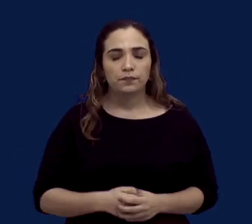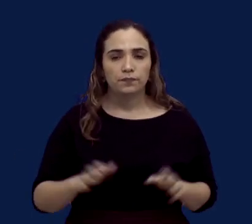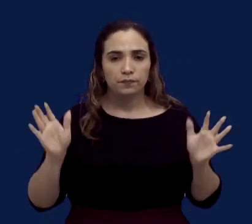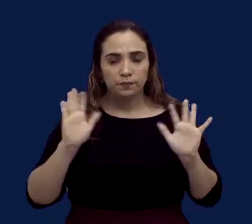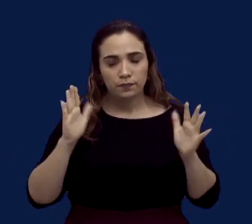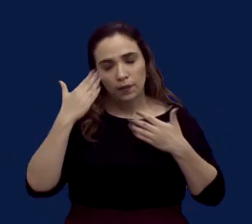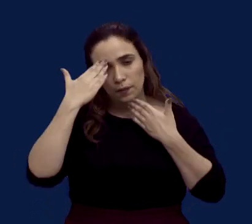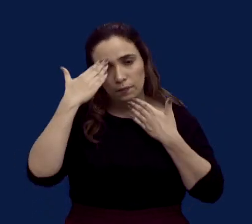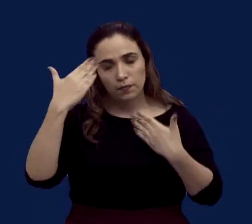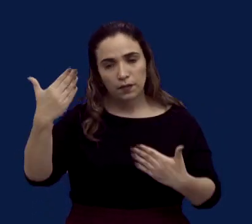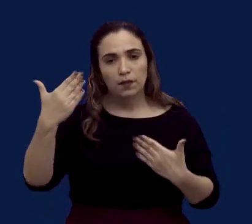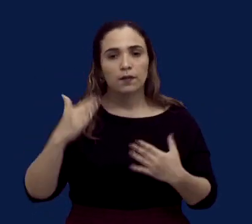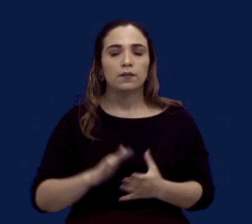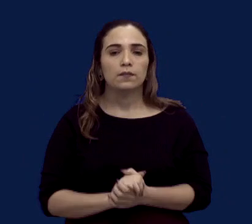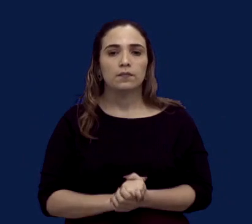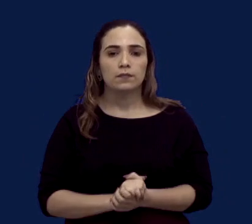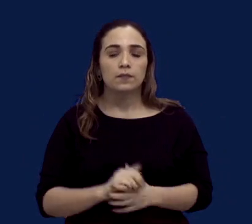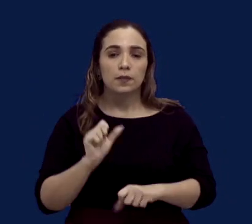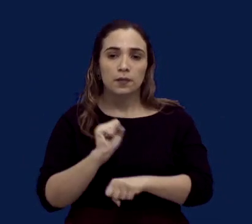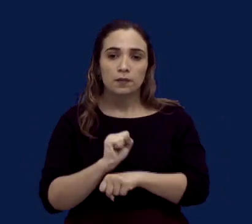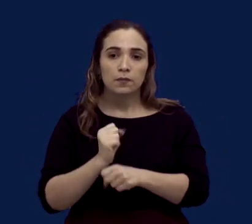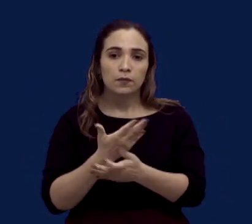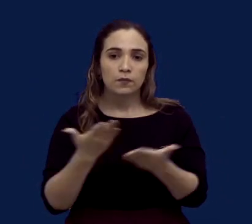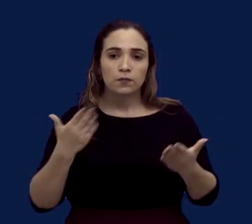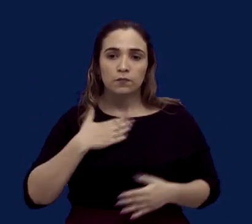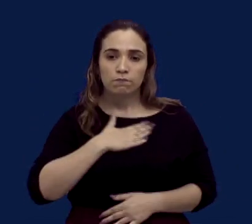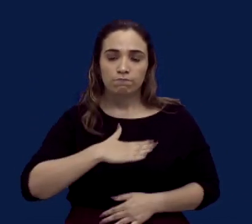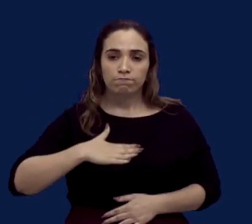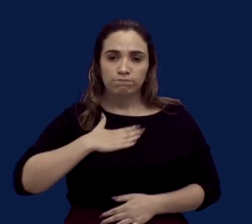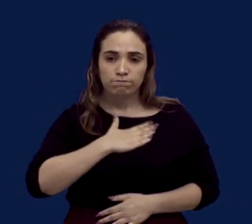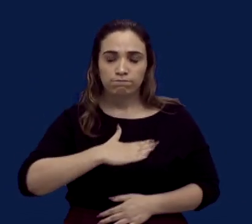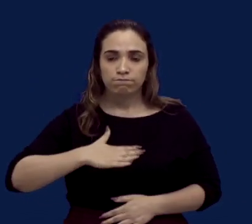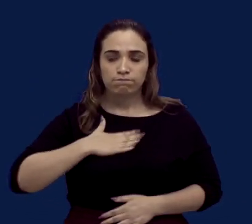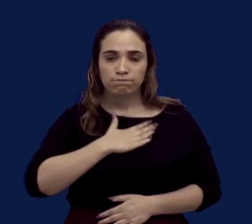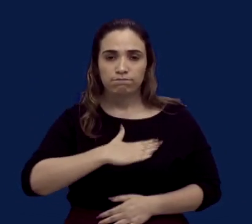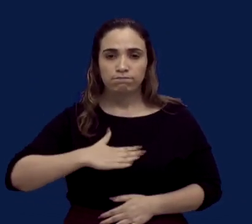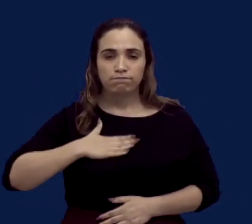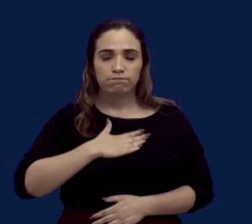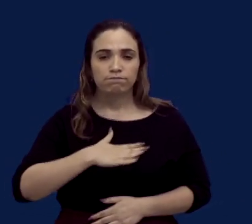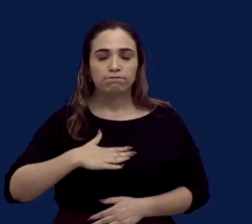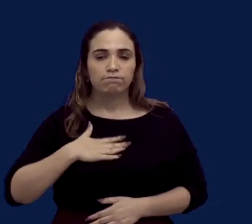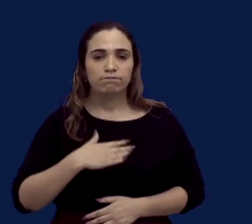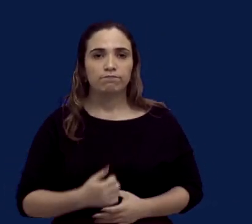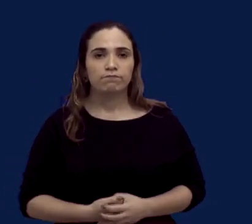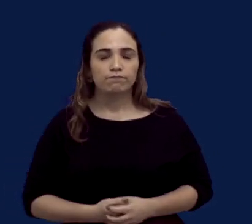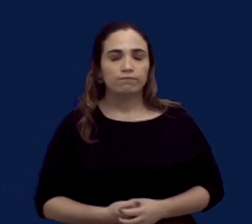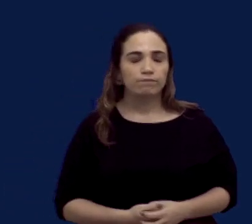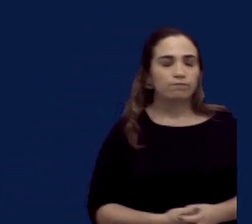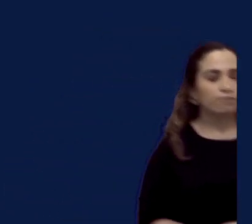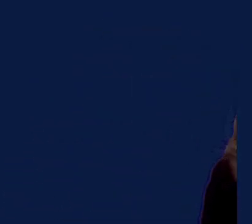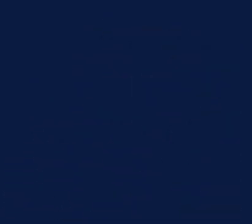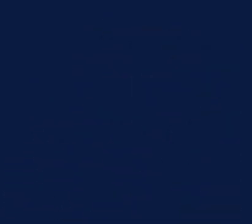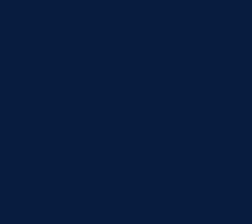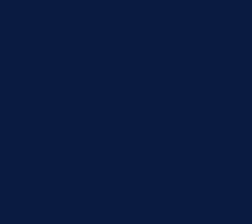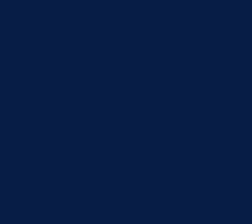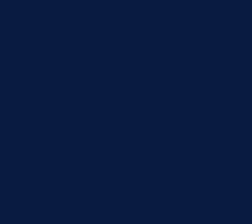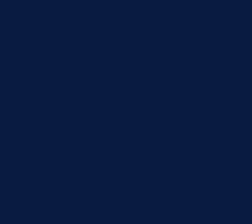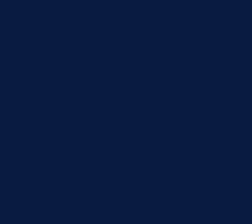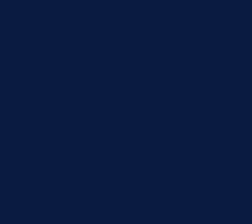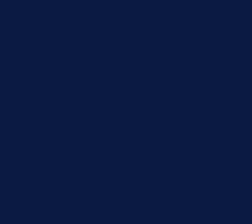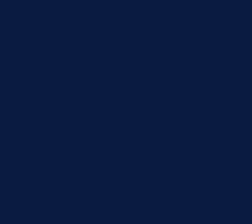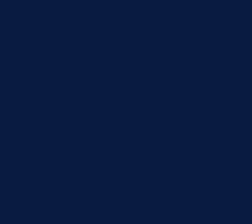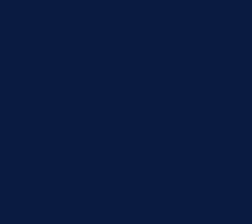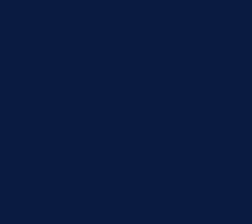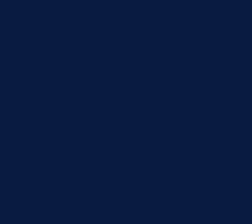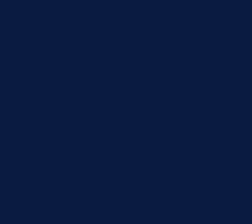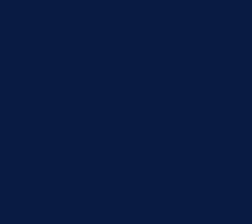espera que tenha sido satisfatório para vocês, como foi para mim. Quem precisar ainda,